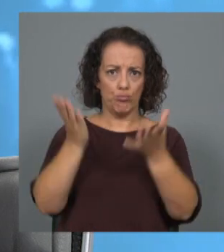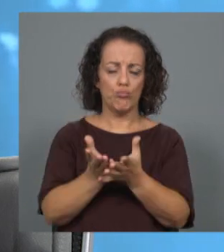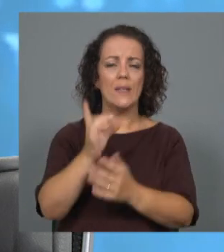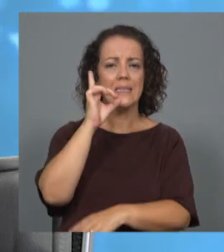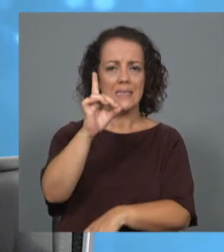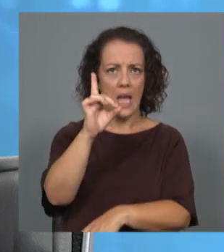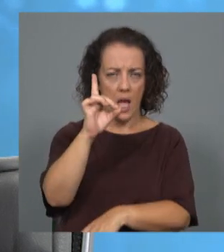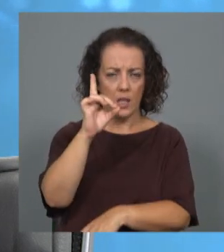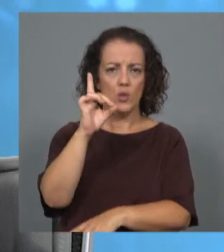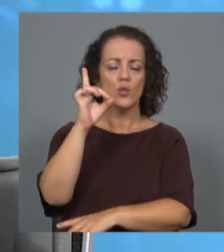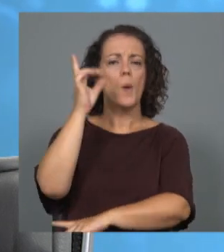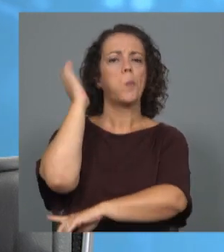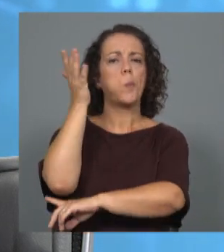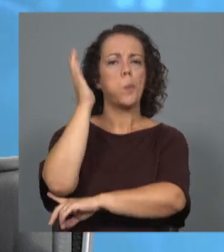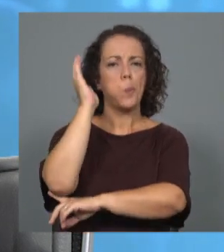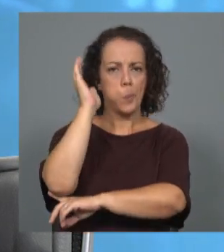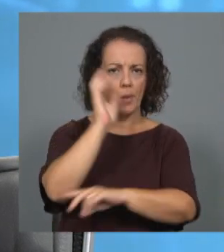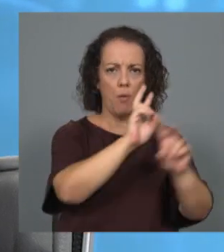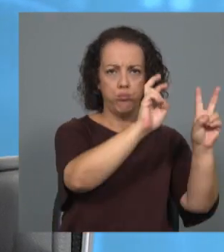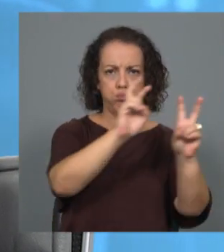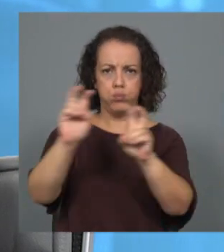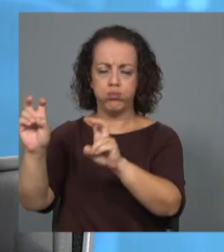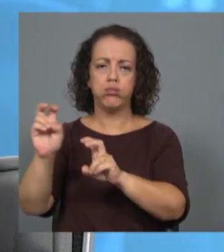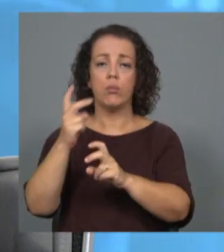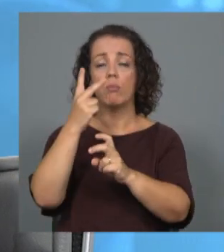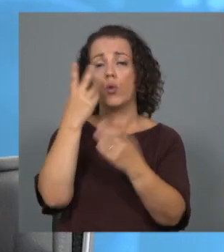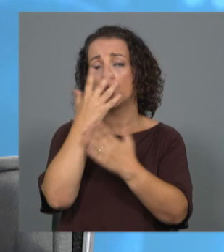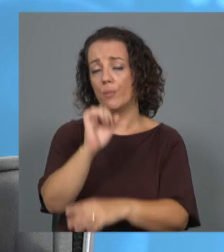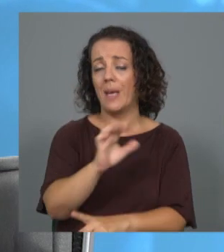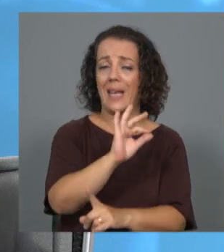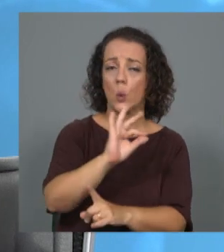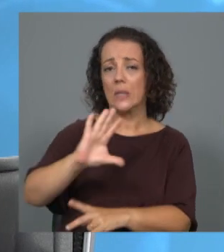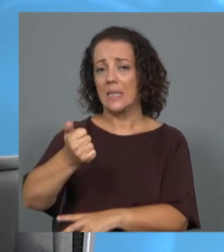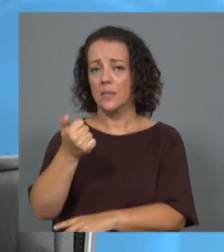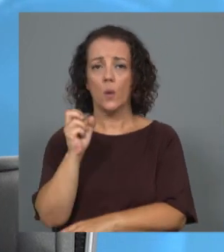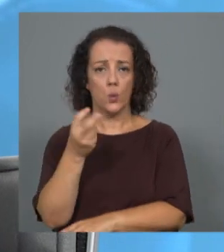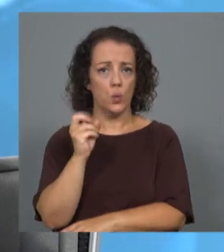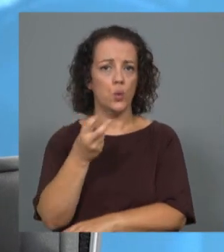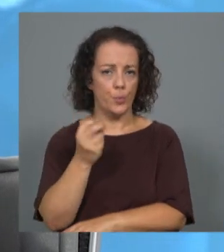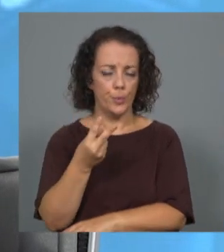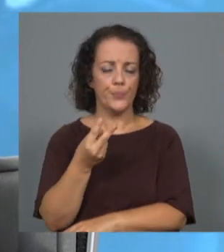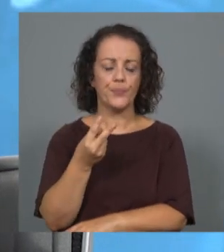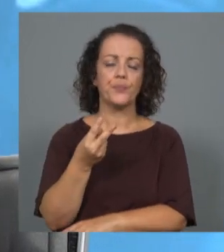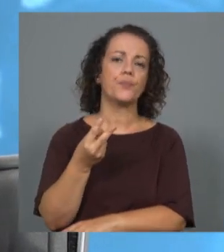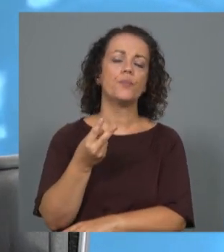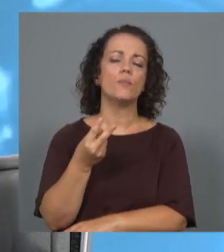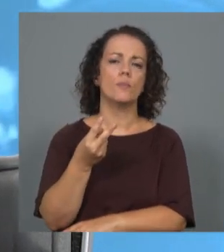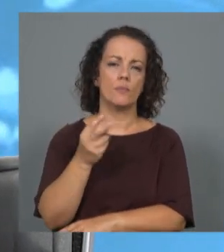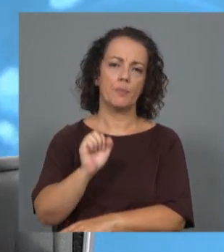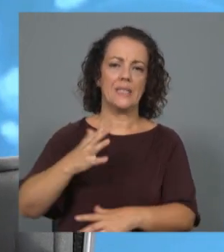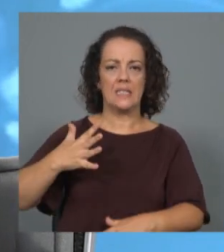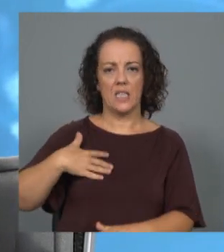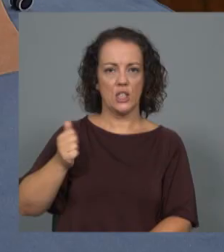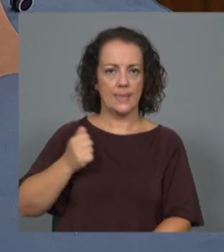e 2 painéis, são 2 dias, 14 e 15 de outubro, portanto, sexta e